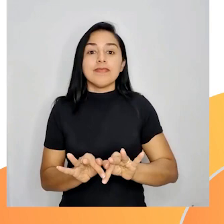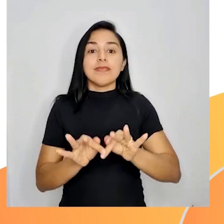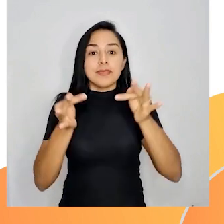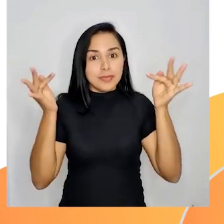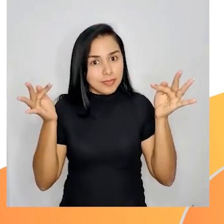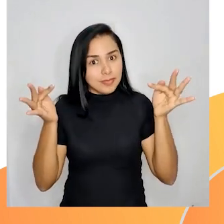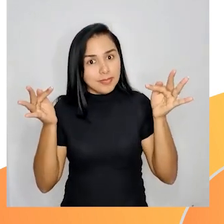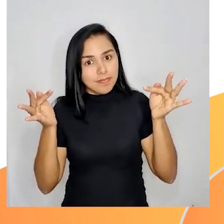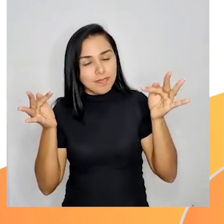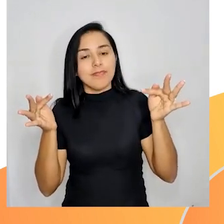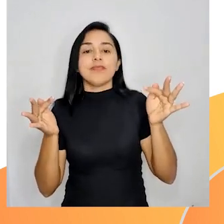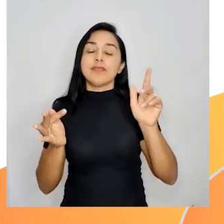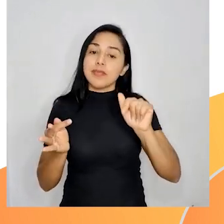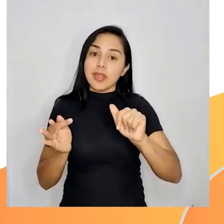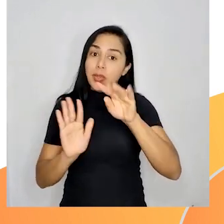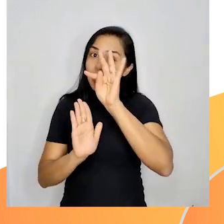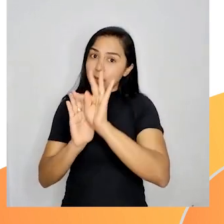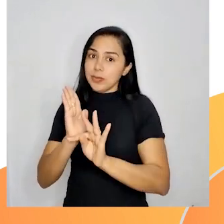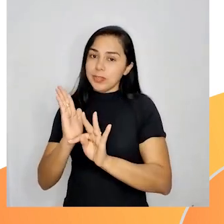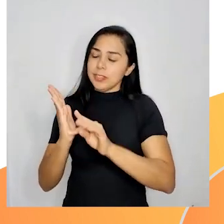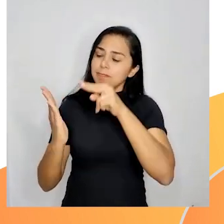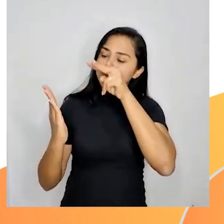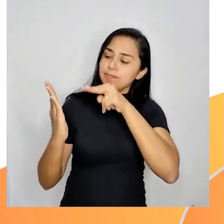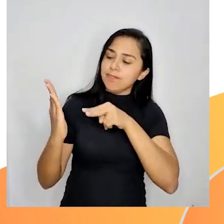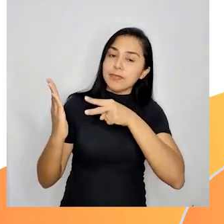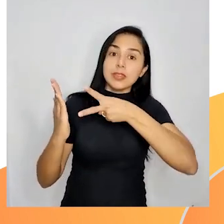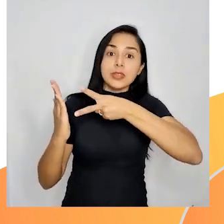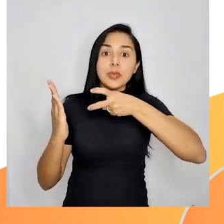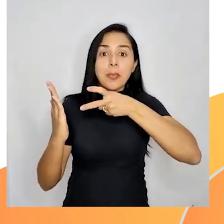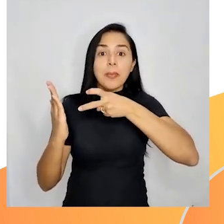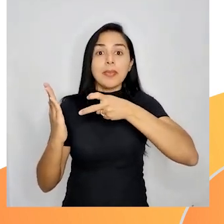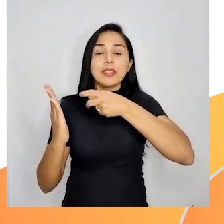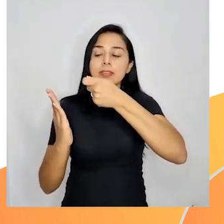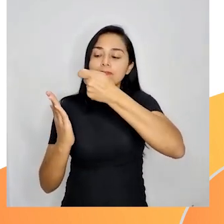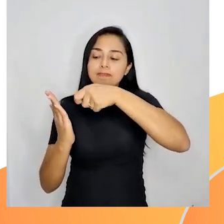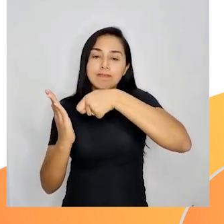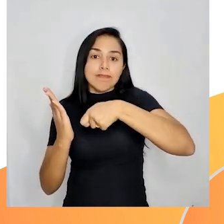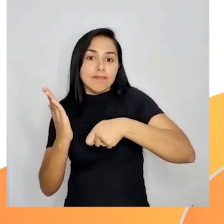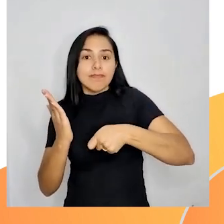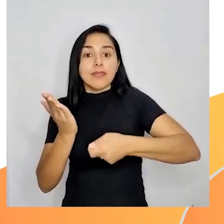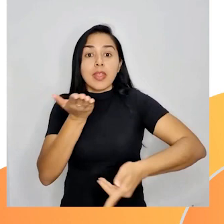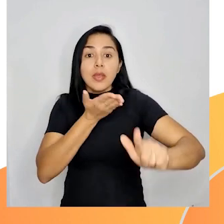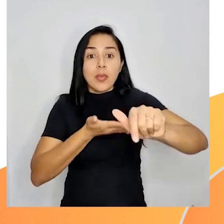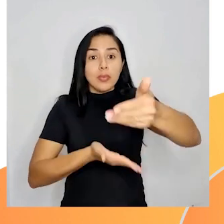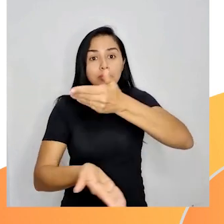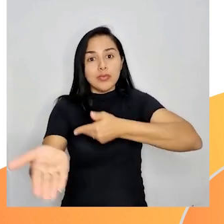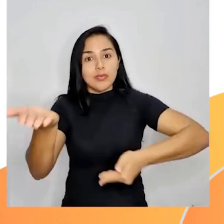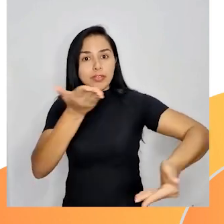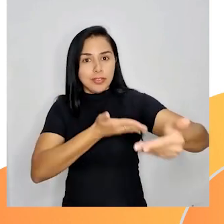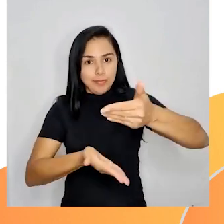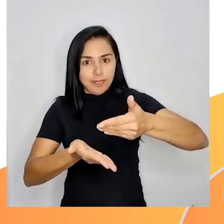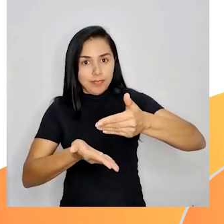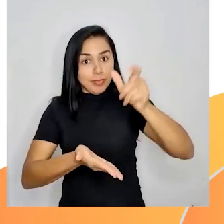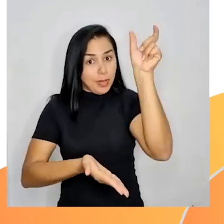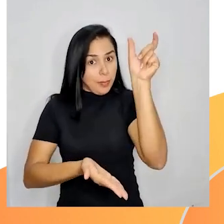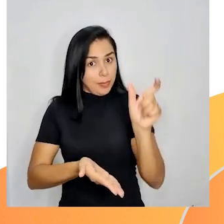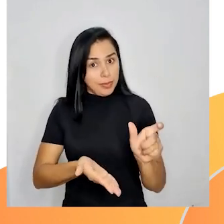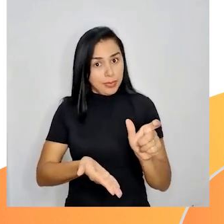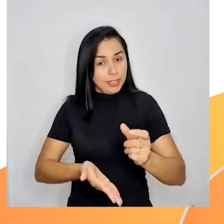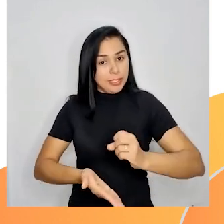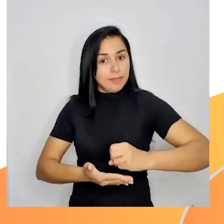que prosaica, como se ele estivesse tecendo um diálogo entre eu lírico